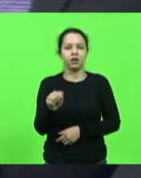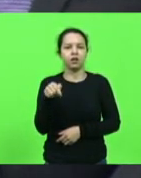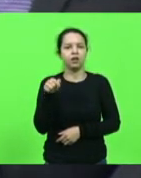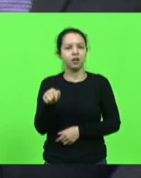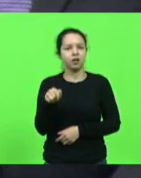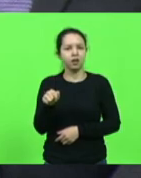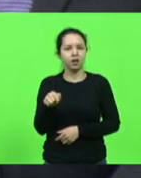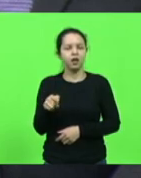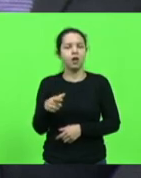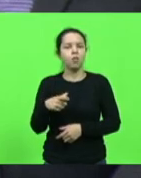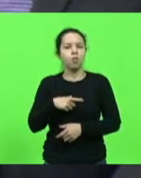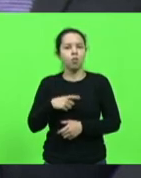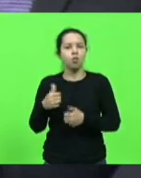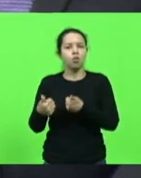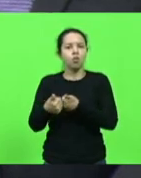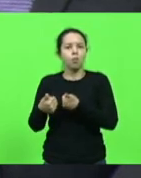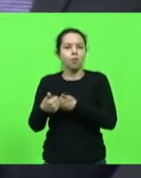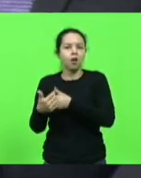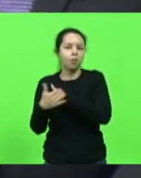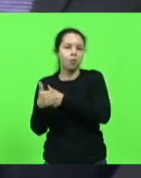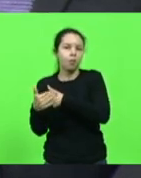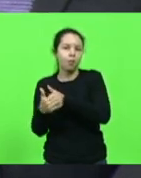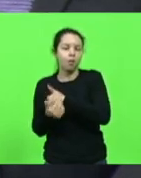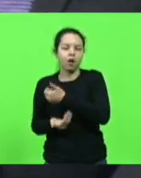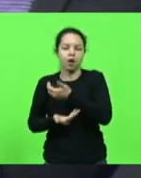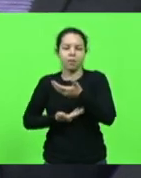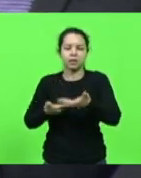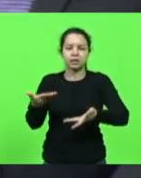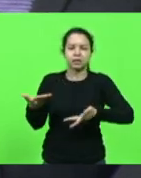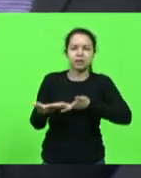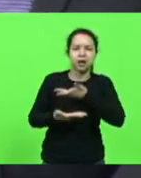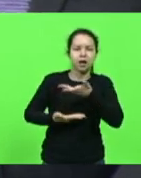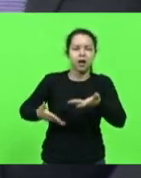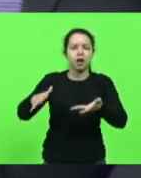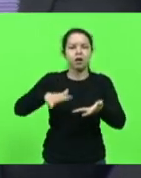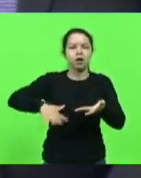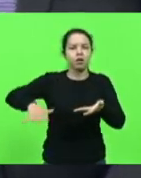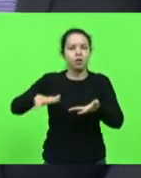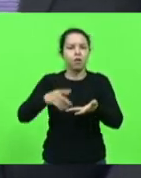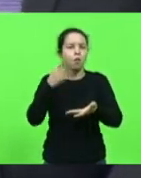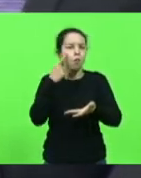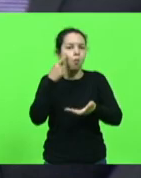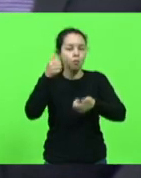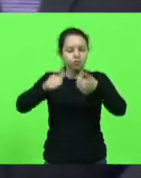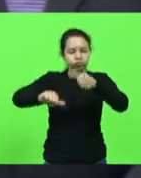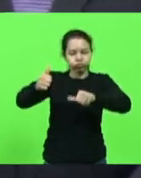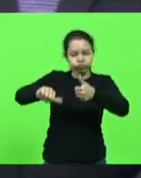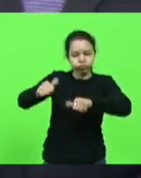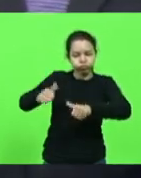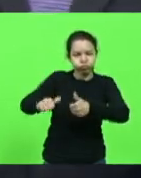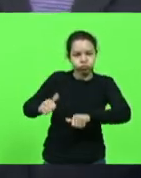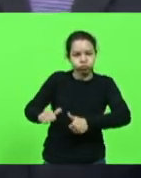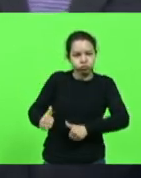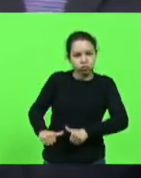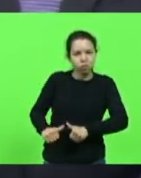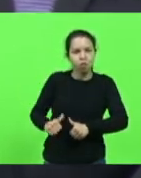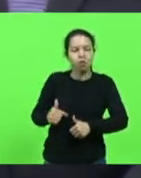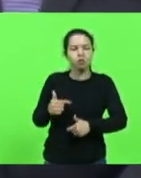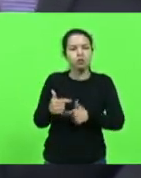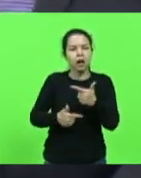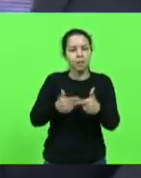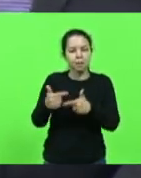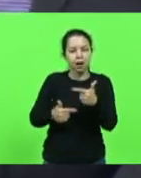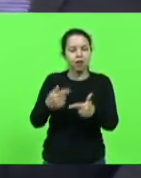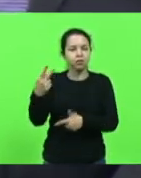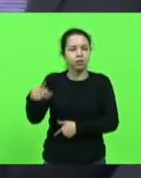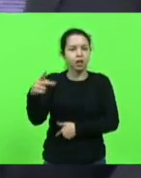muito companheirismo, muita amizade, muito gostoso fazer a revisão do trabalho das taquígrafas. E eu falo feminino